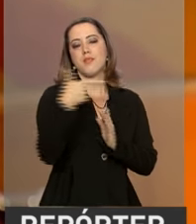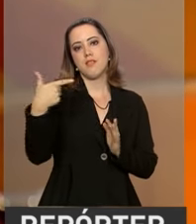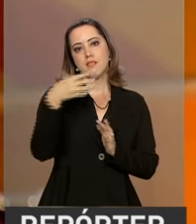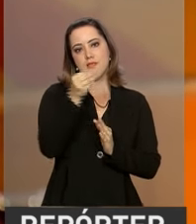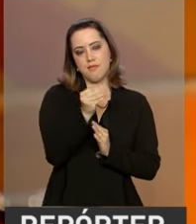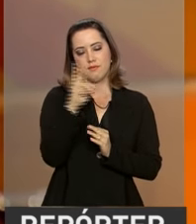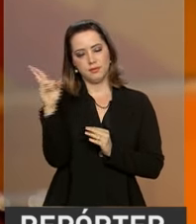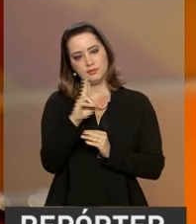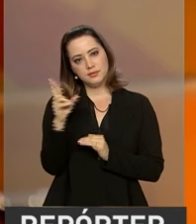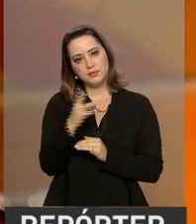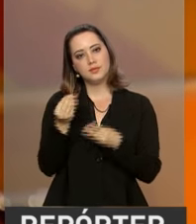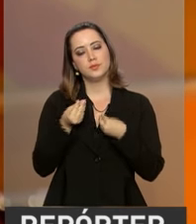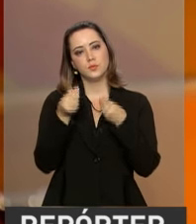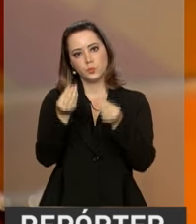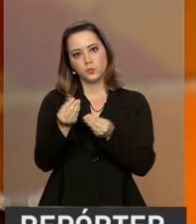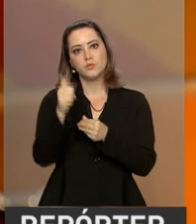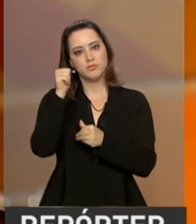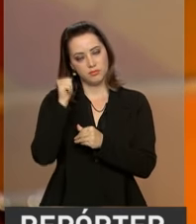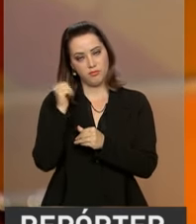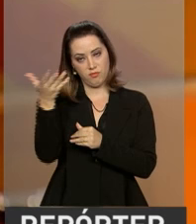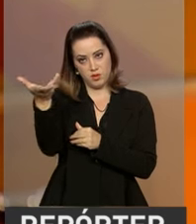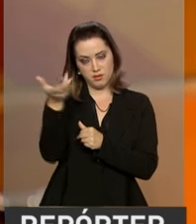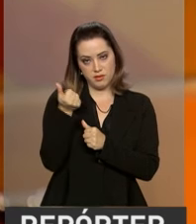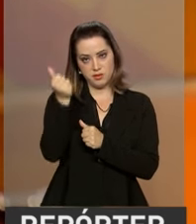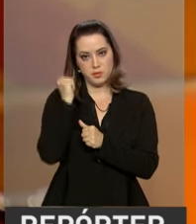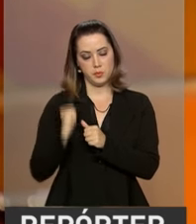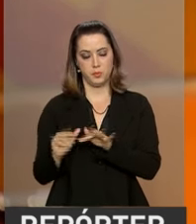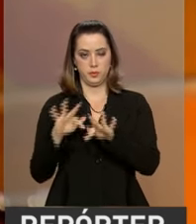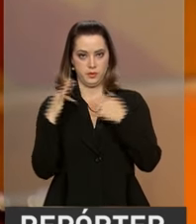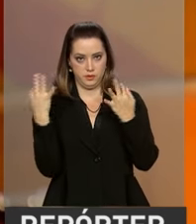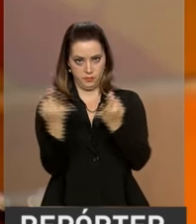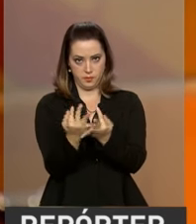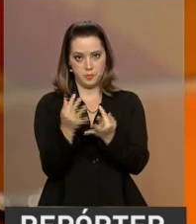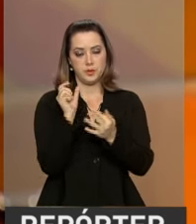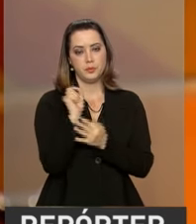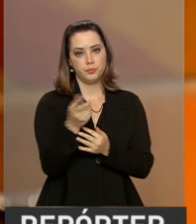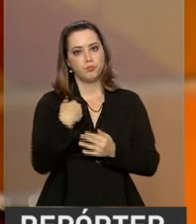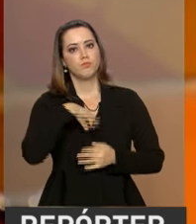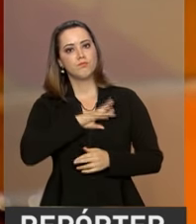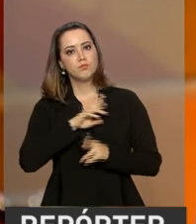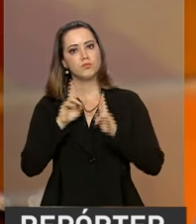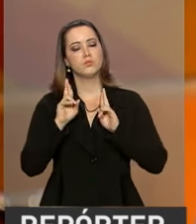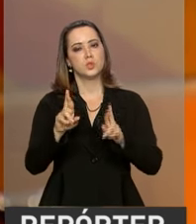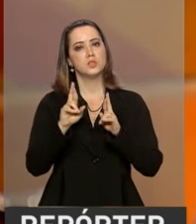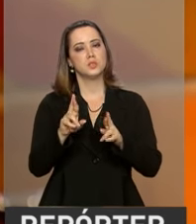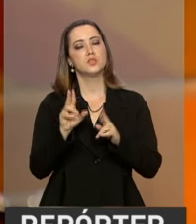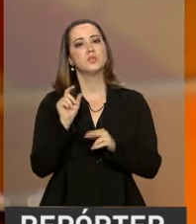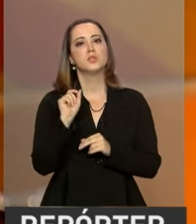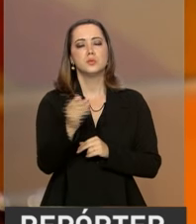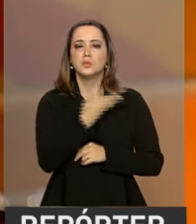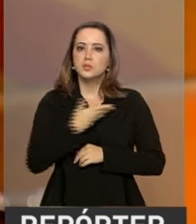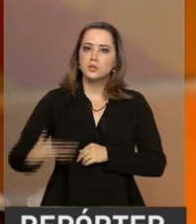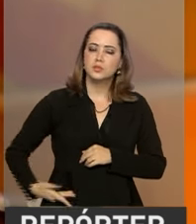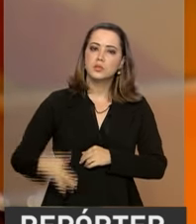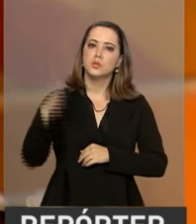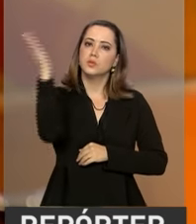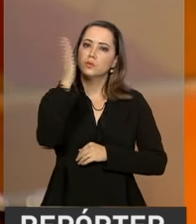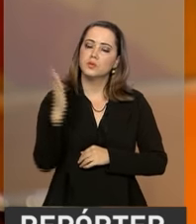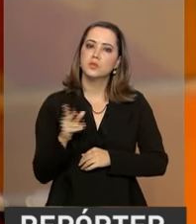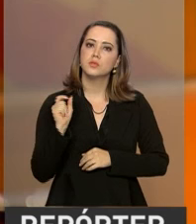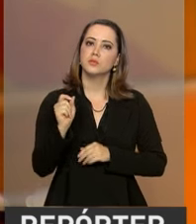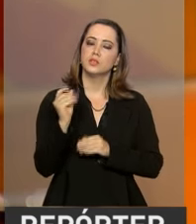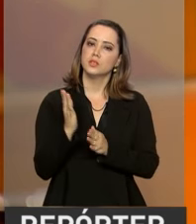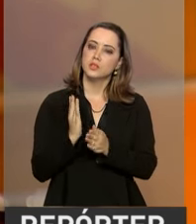quase R$ 20 o valor do Bolsa Família. Nós esperamos, o governo brasileiro espera que isto ajude você